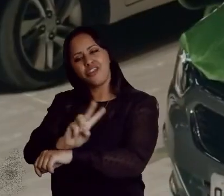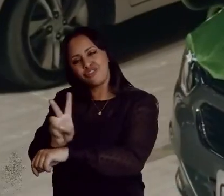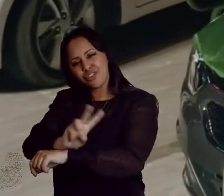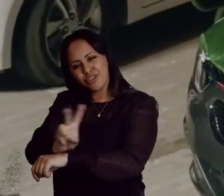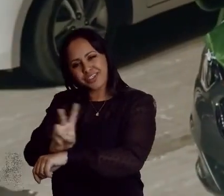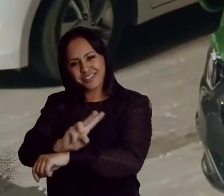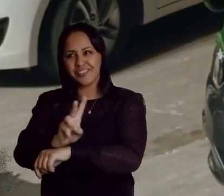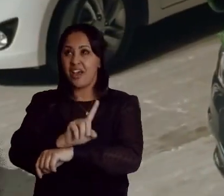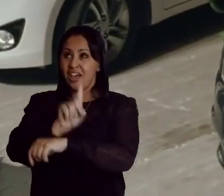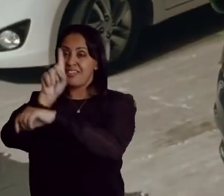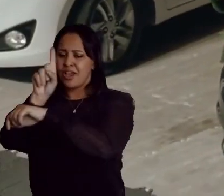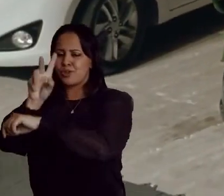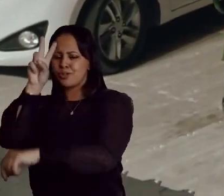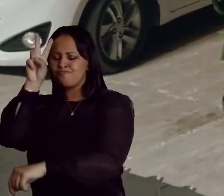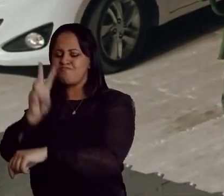está